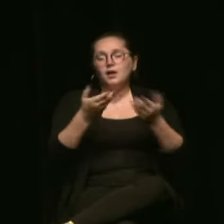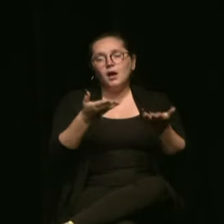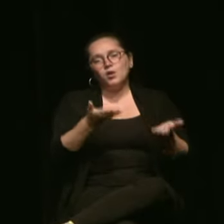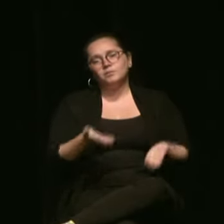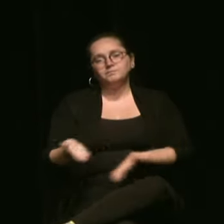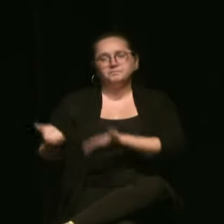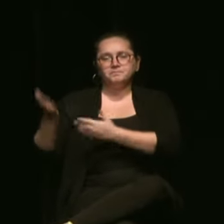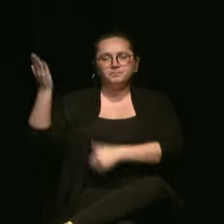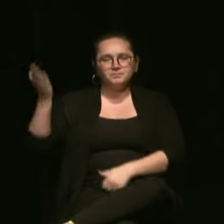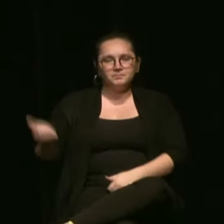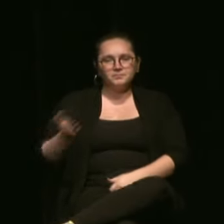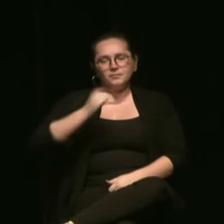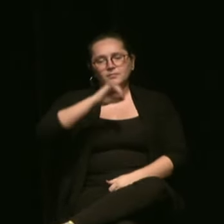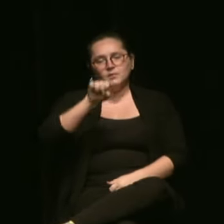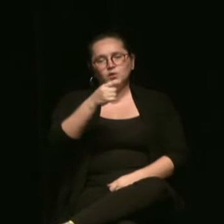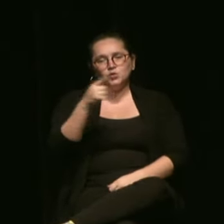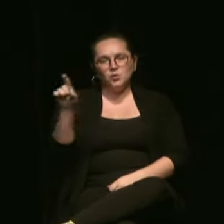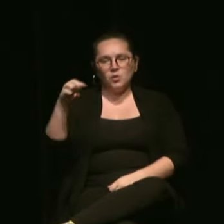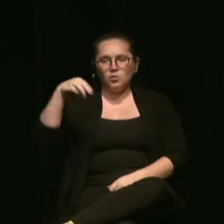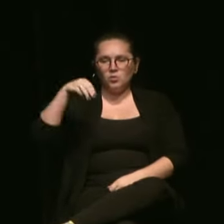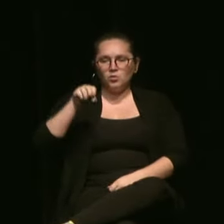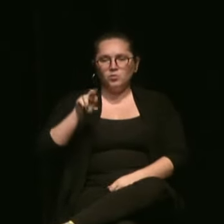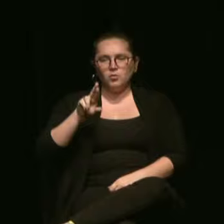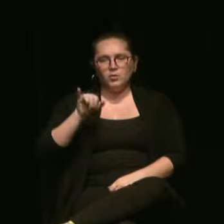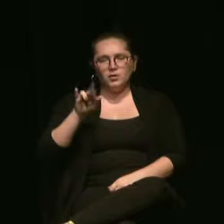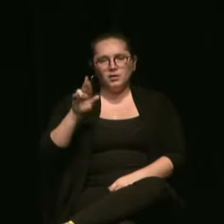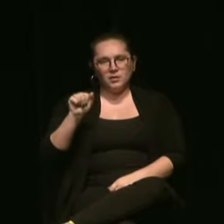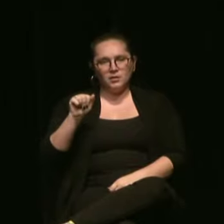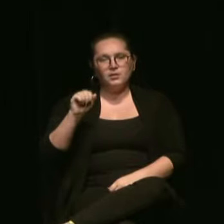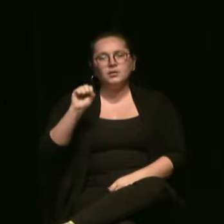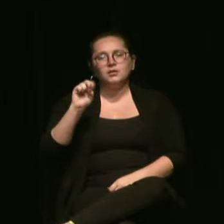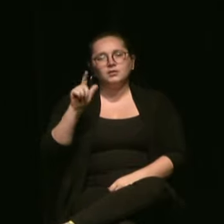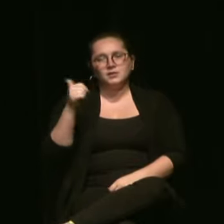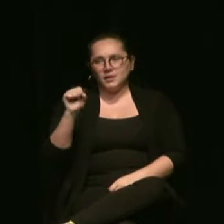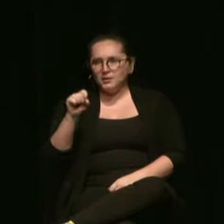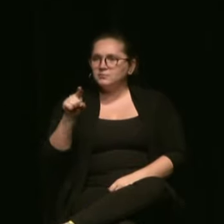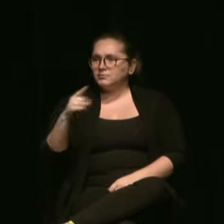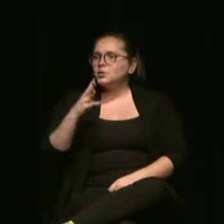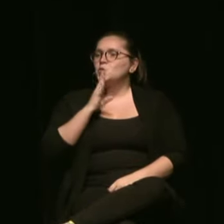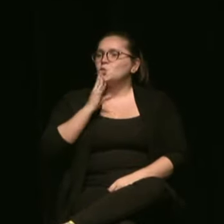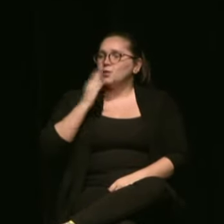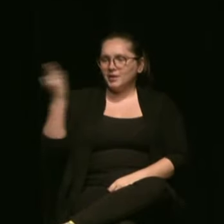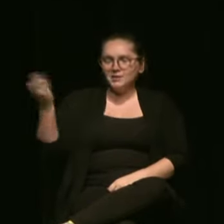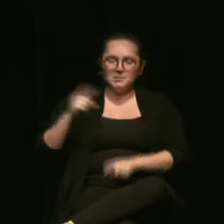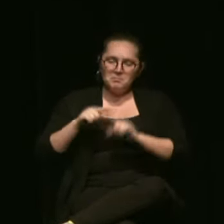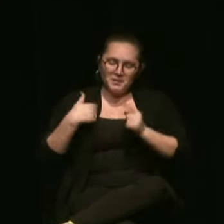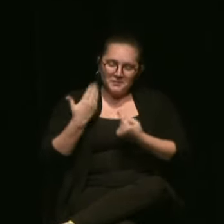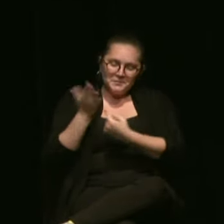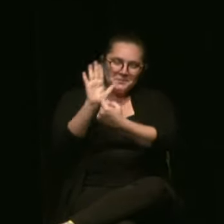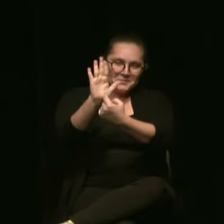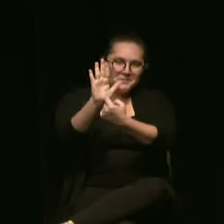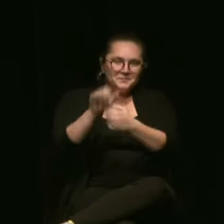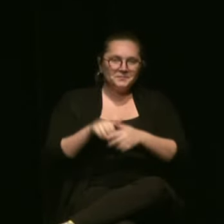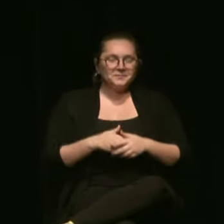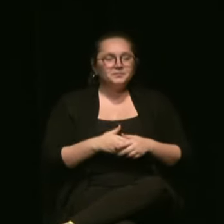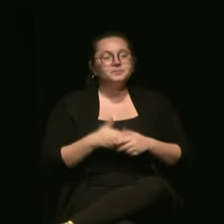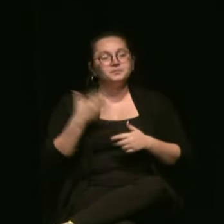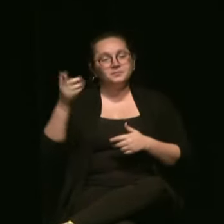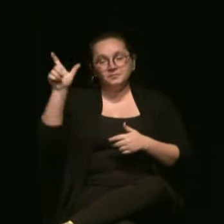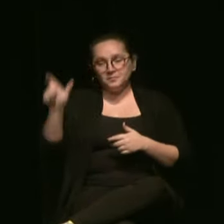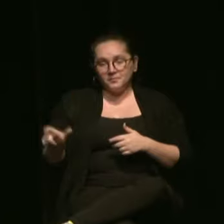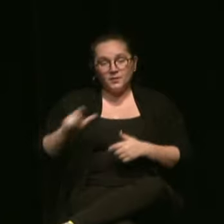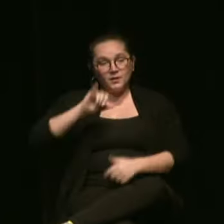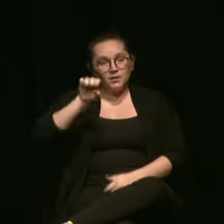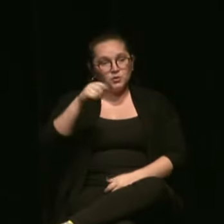quero passar, então, para o João Moreira Salles, que dispensa apresentações, mas assim mesmo eu vou falar alguma coisa. O João